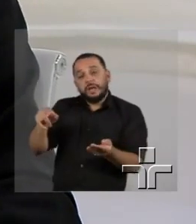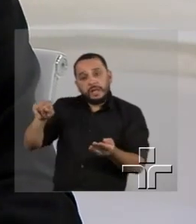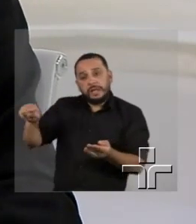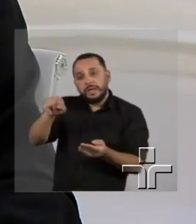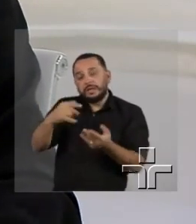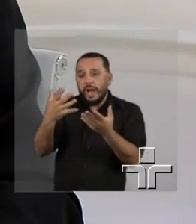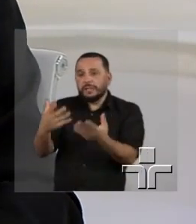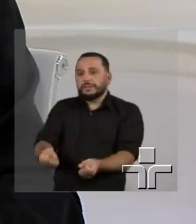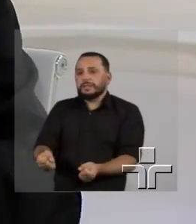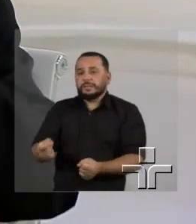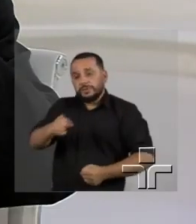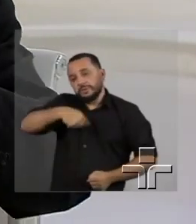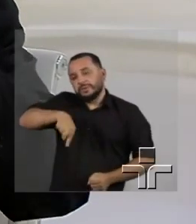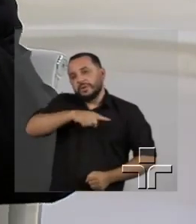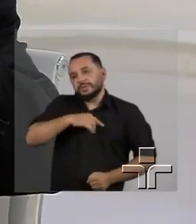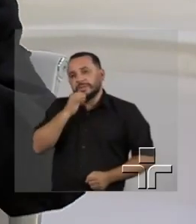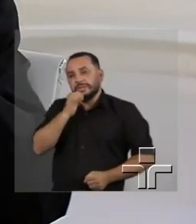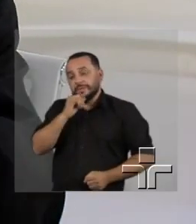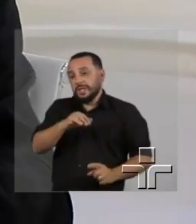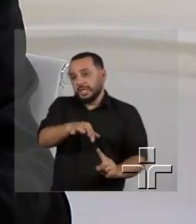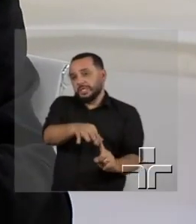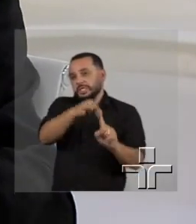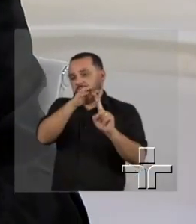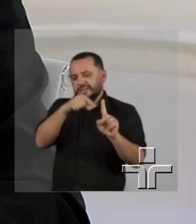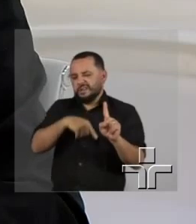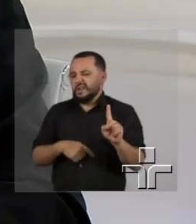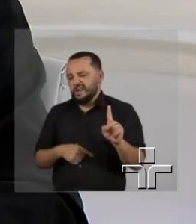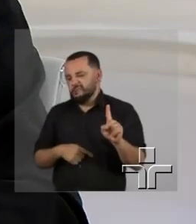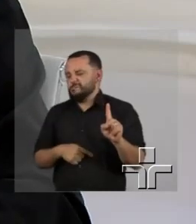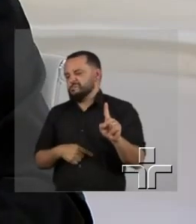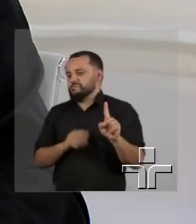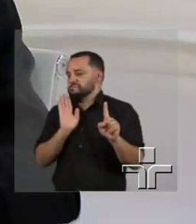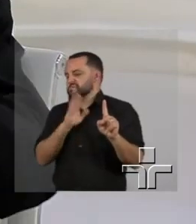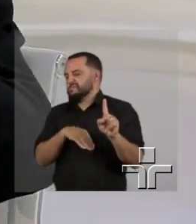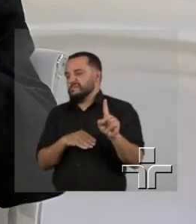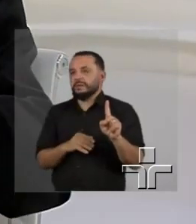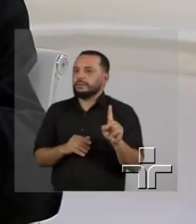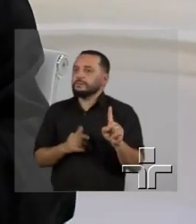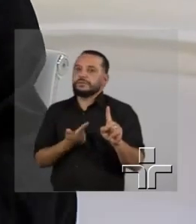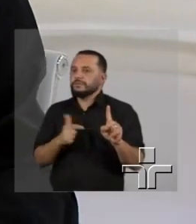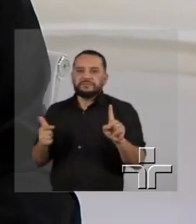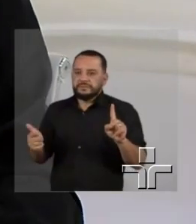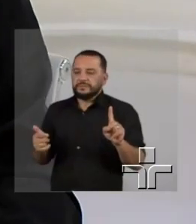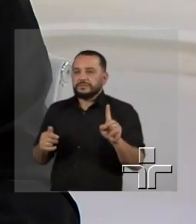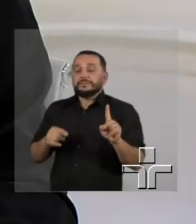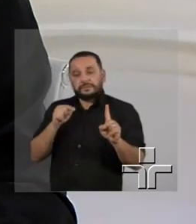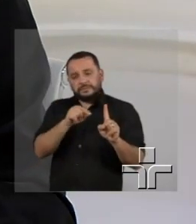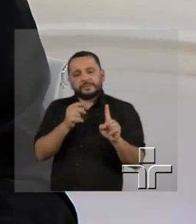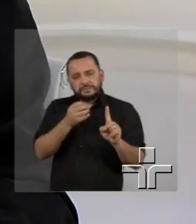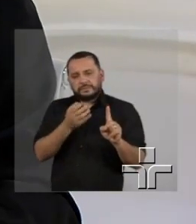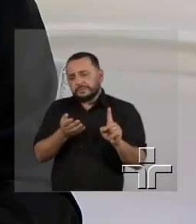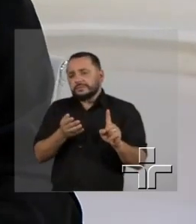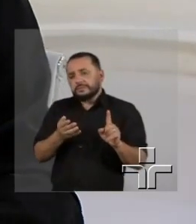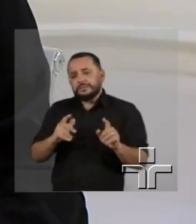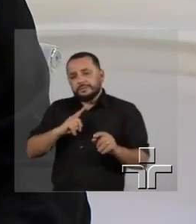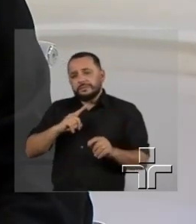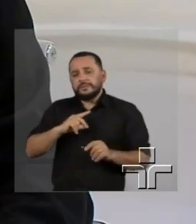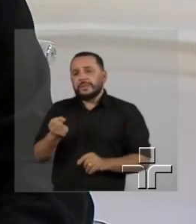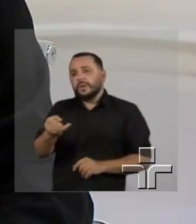porque o mundo diz que é o pulmão, né? Então, não é bem assim a coisa, mas tem que estudar técnicas para fazer